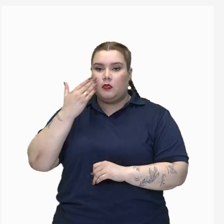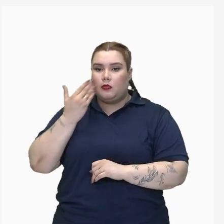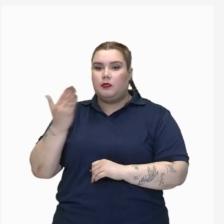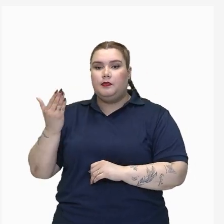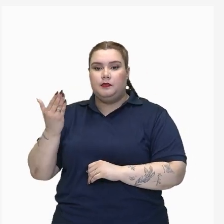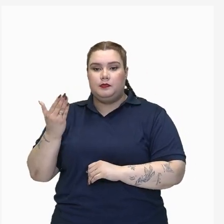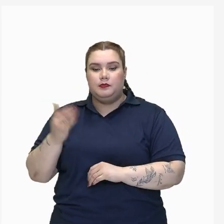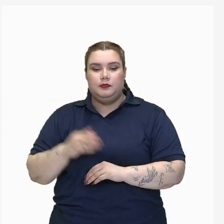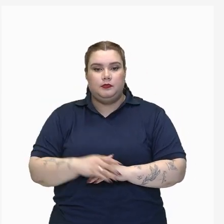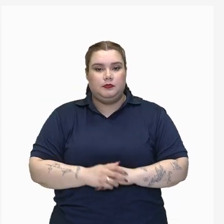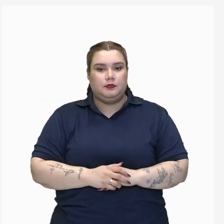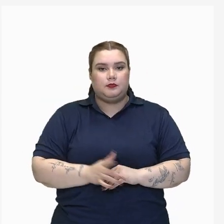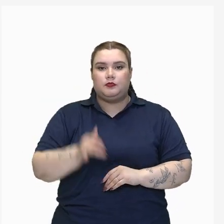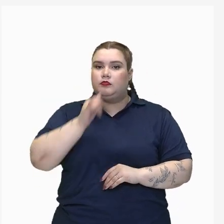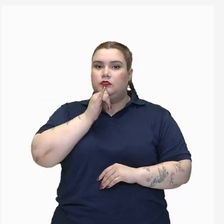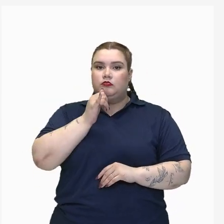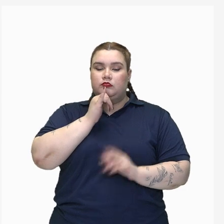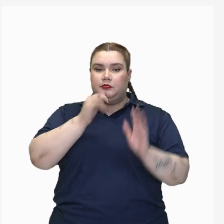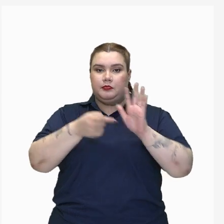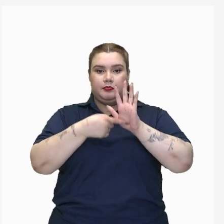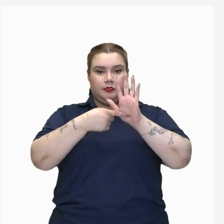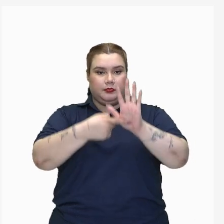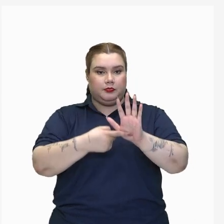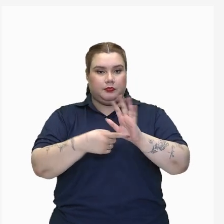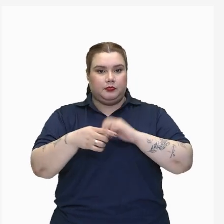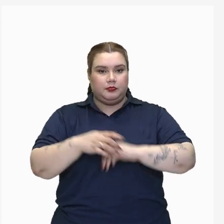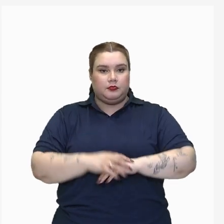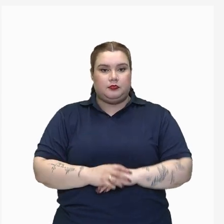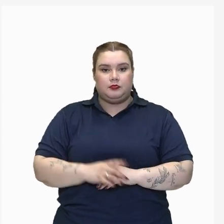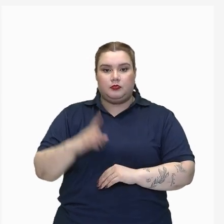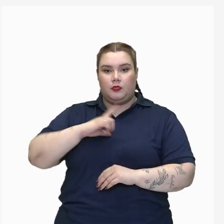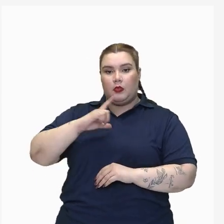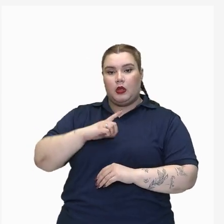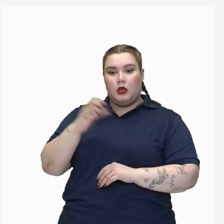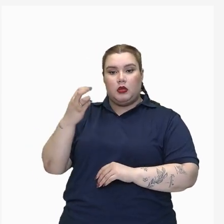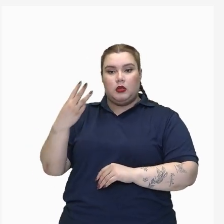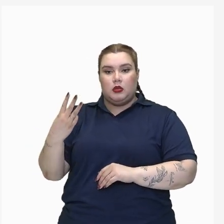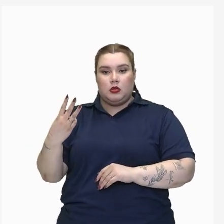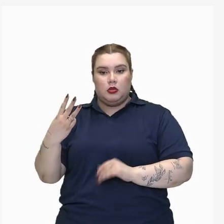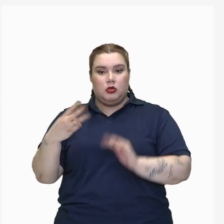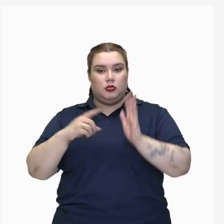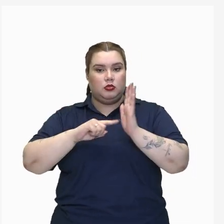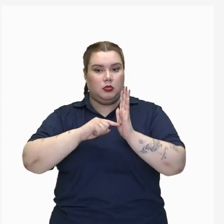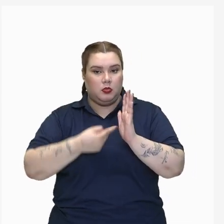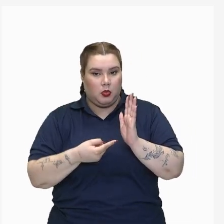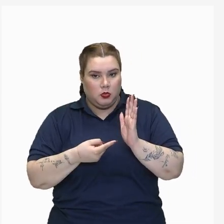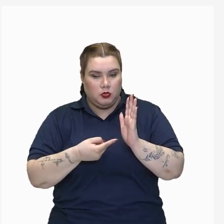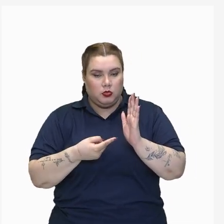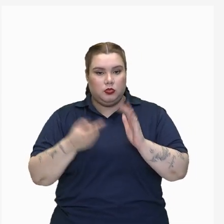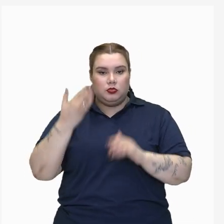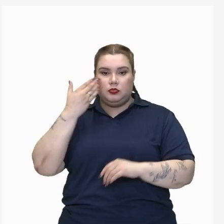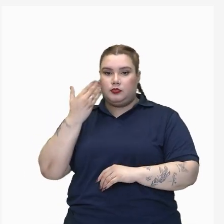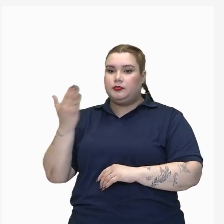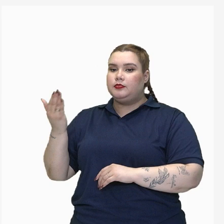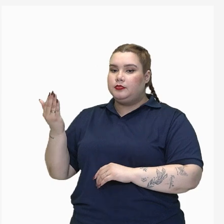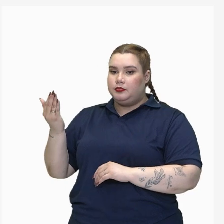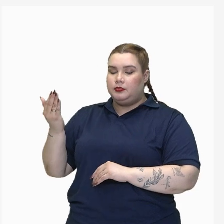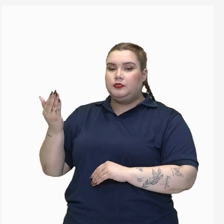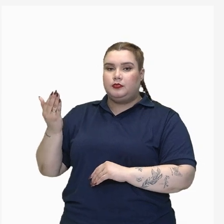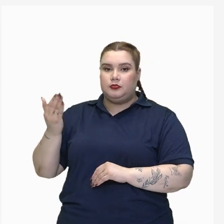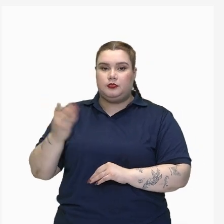trouxe aí um exemplo para você acompanhar junto comigo aí, ó. Eu tenho aí 3 pontos, tá bom? Nesse plano cartesiano.